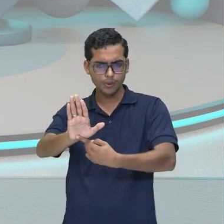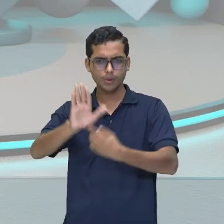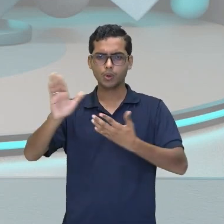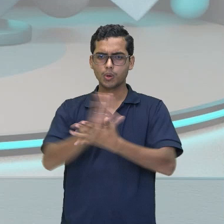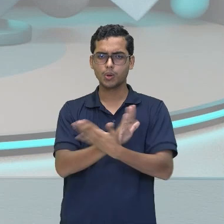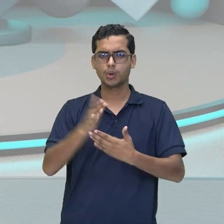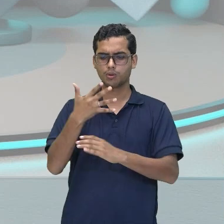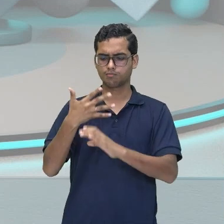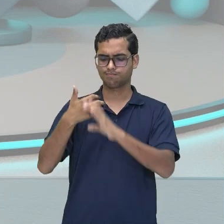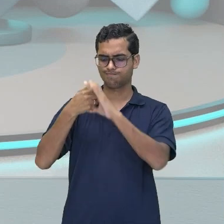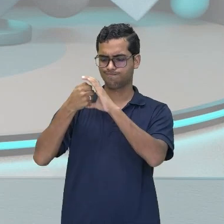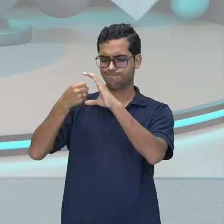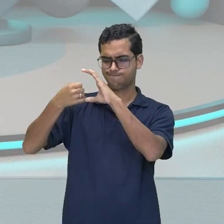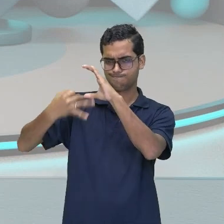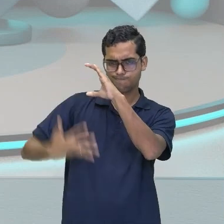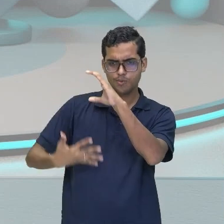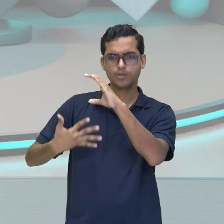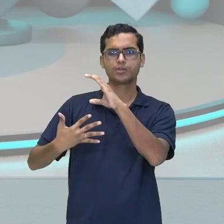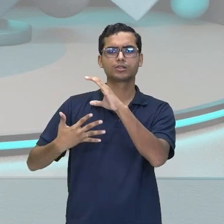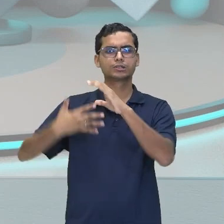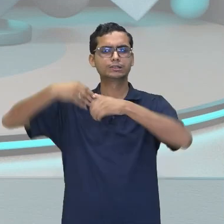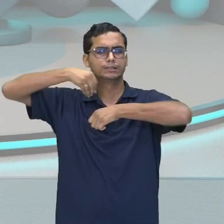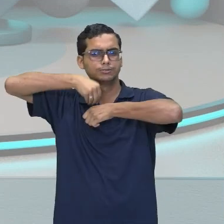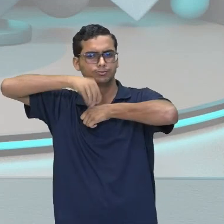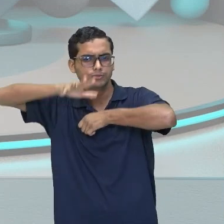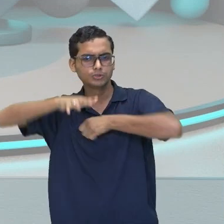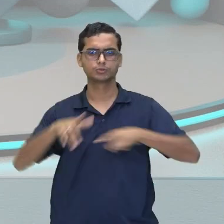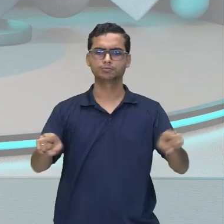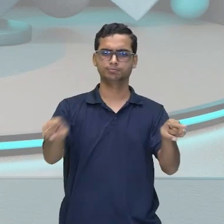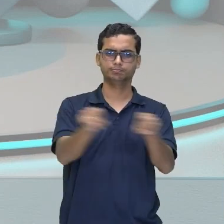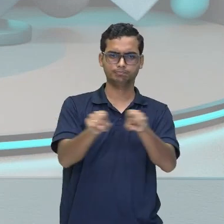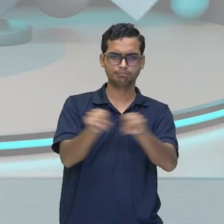algumas características, algumas pistas, algumas